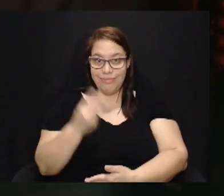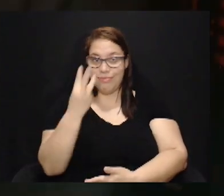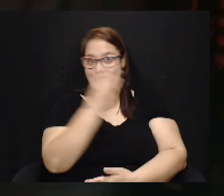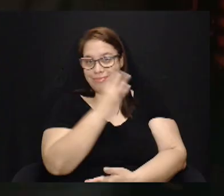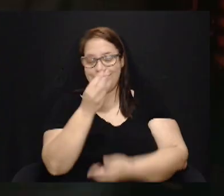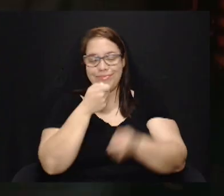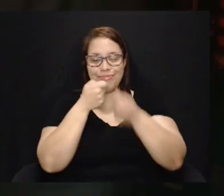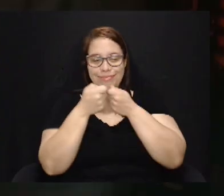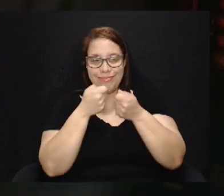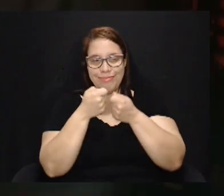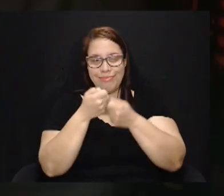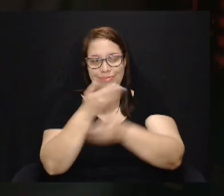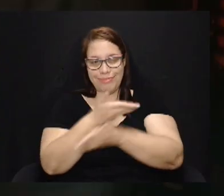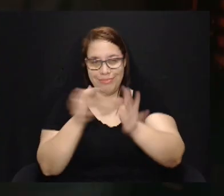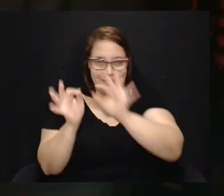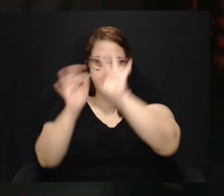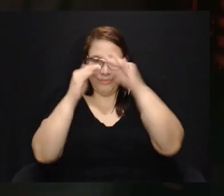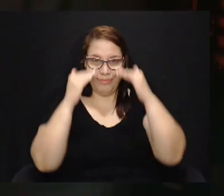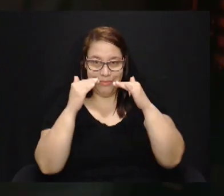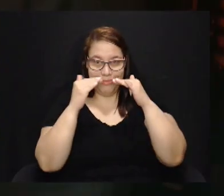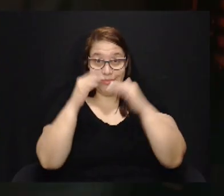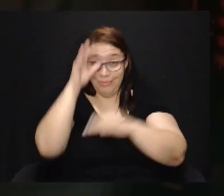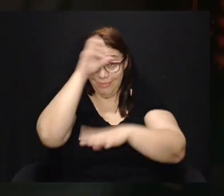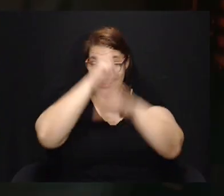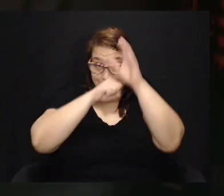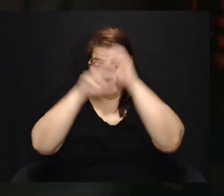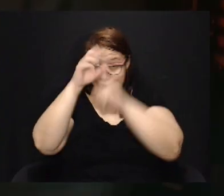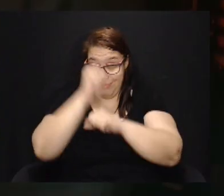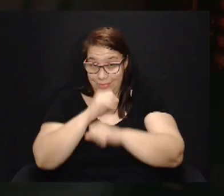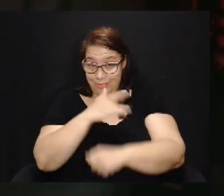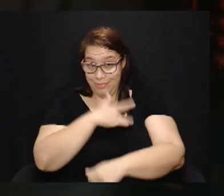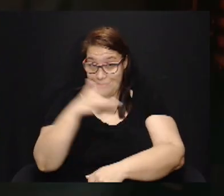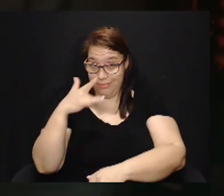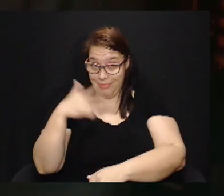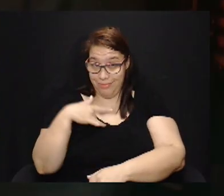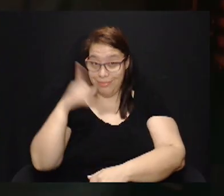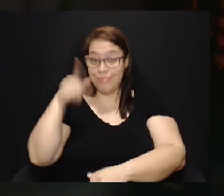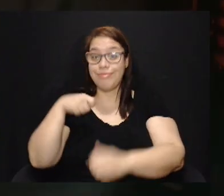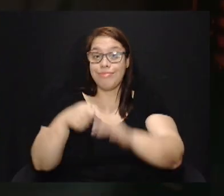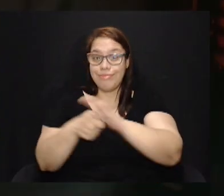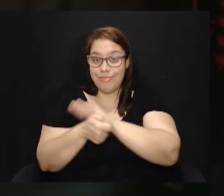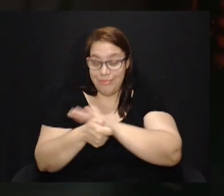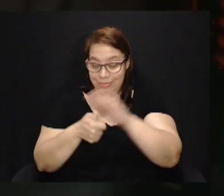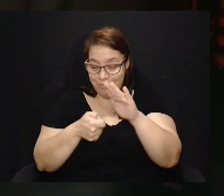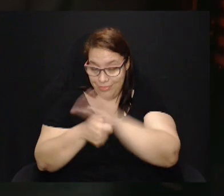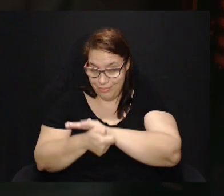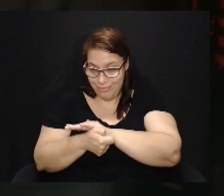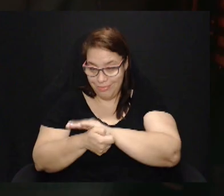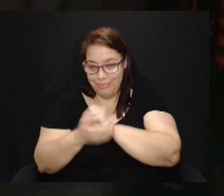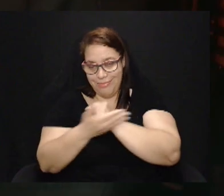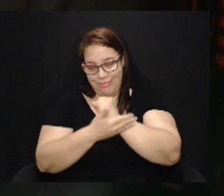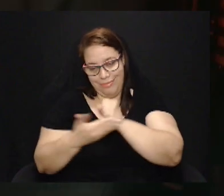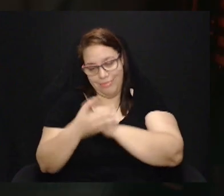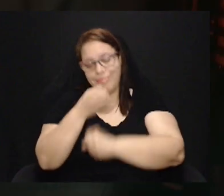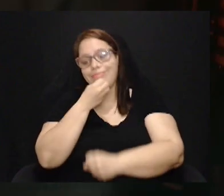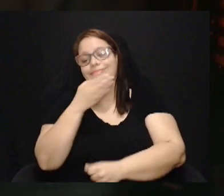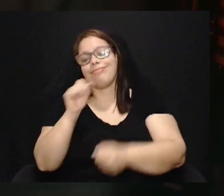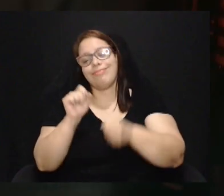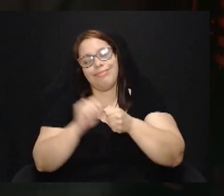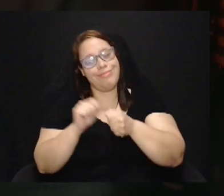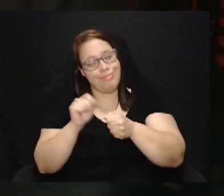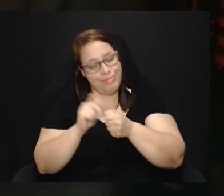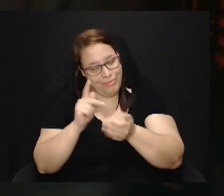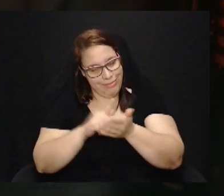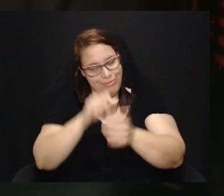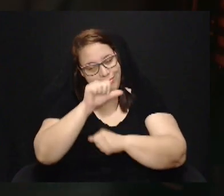a você de casa. E a gente aprendeu hoje que saúde é investimento, né? E que o básico bem feito é o que realmente